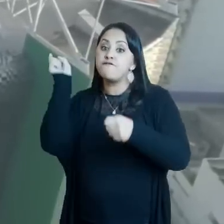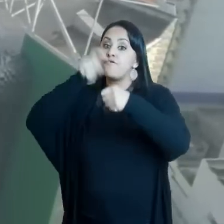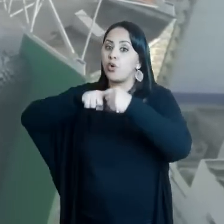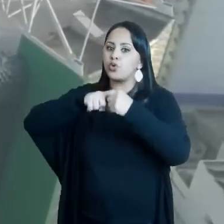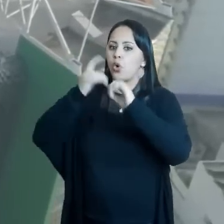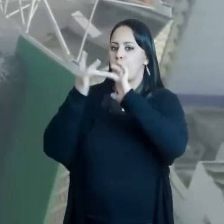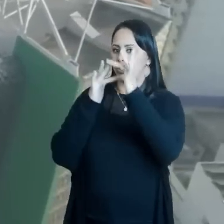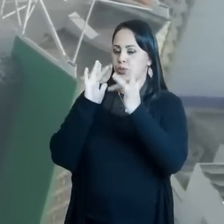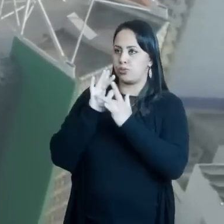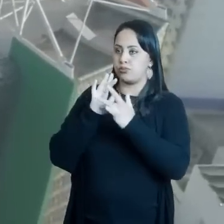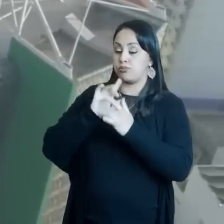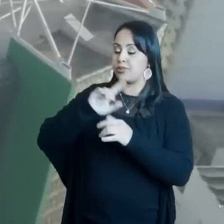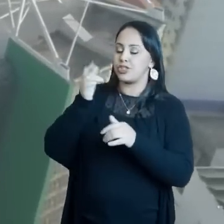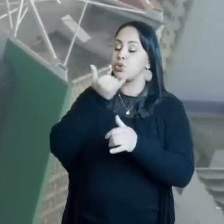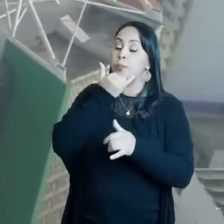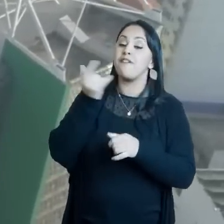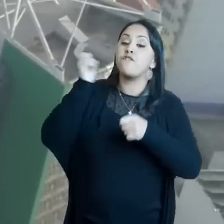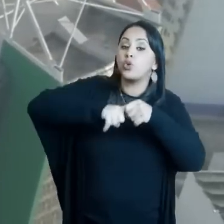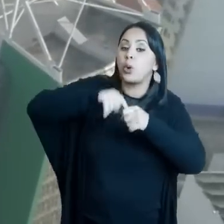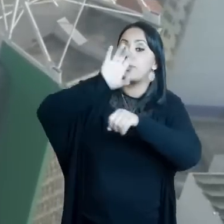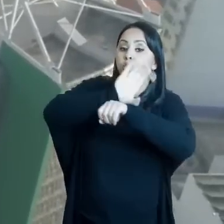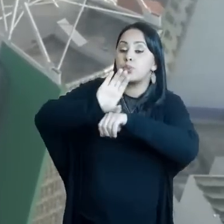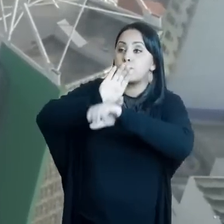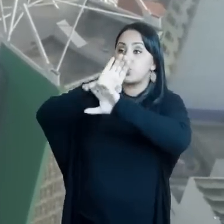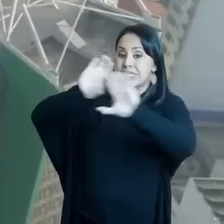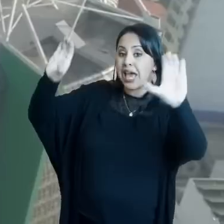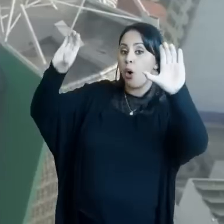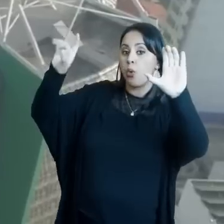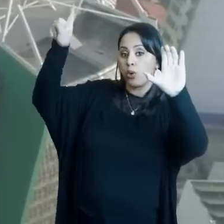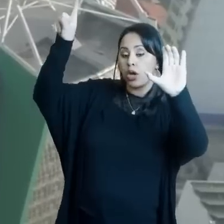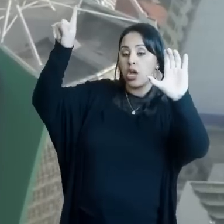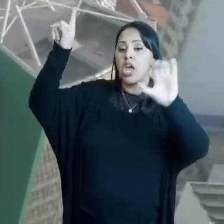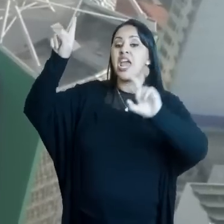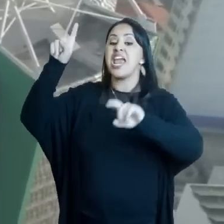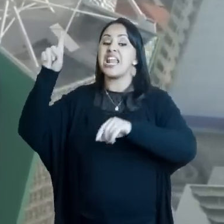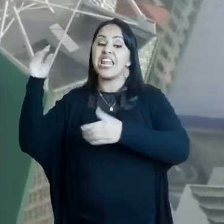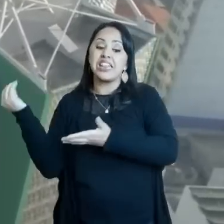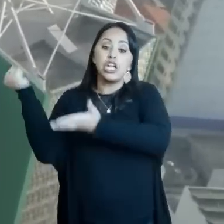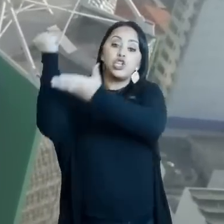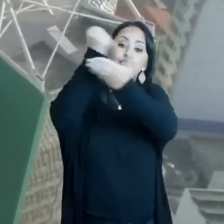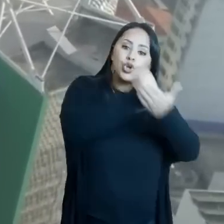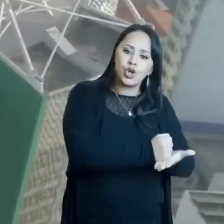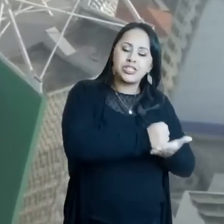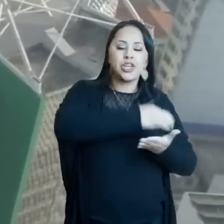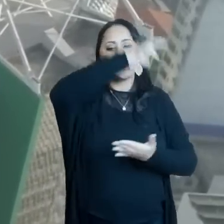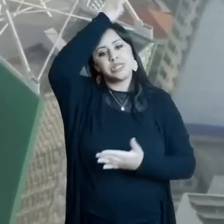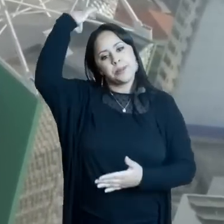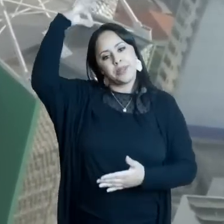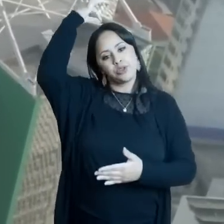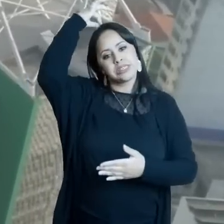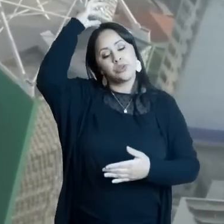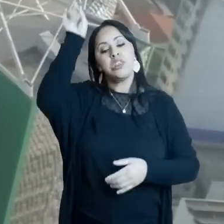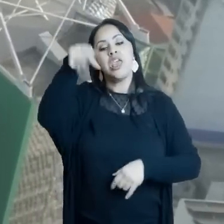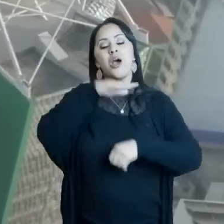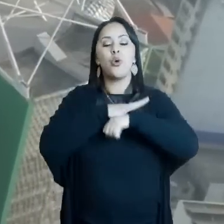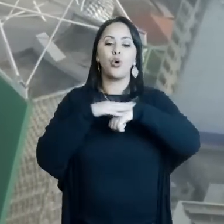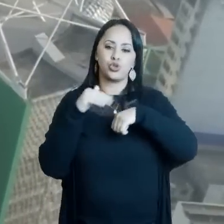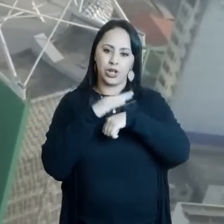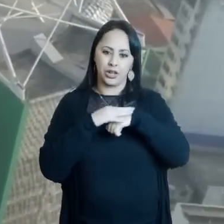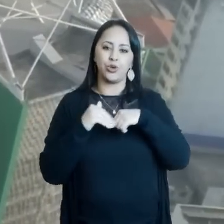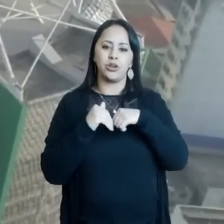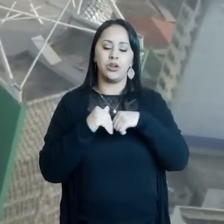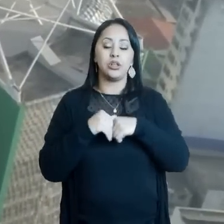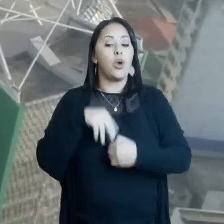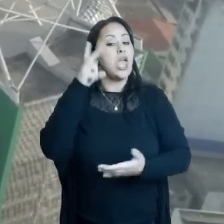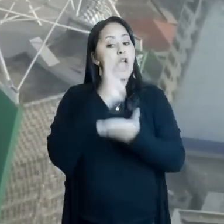mandar o Espírito Santo, o meu Espírito Santo. Aí ele mandou ele mesmo de novo, agora em formato de Espírito. Então, é a mesma pessoa, é o mesmo